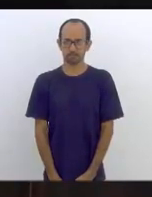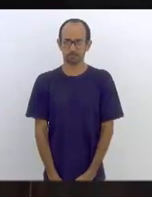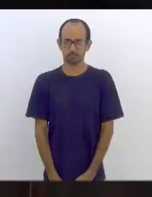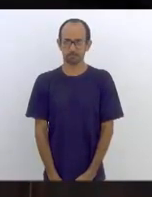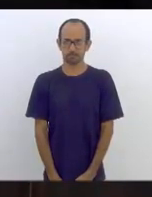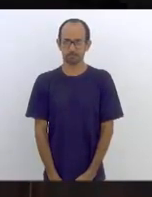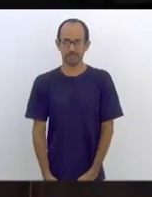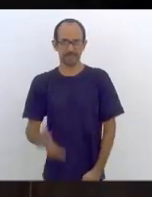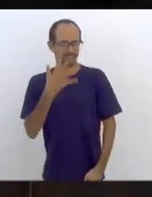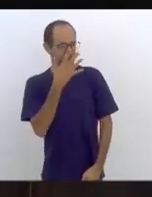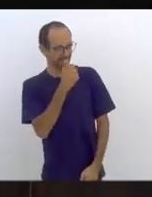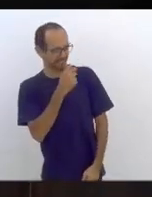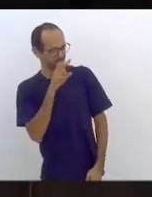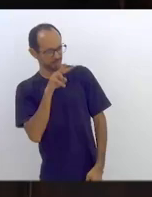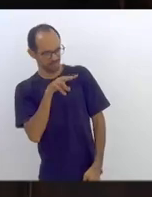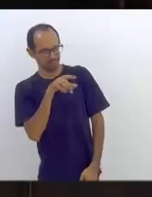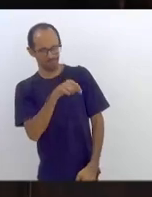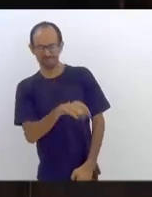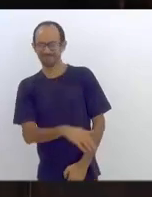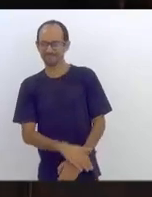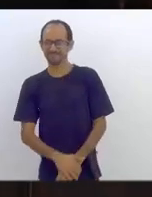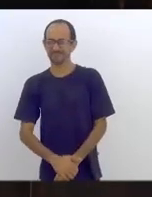Olha que lindo, gente.